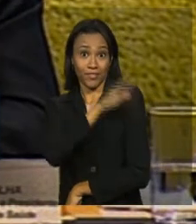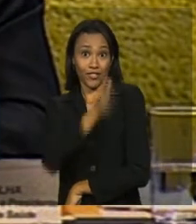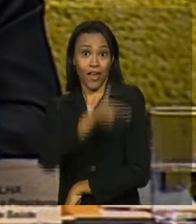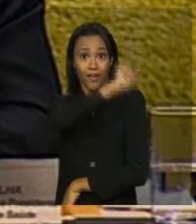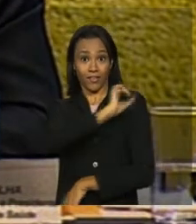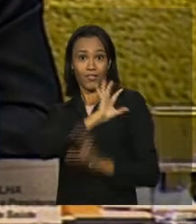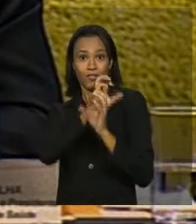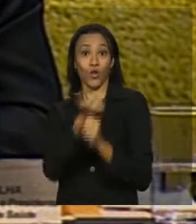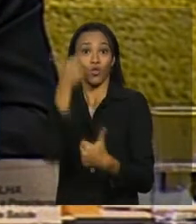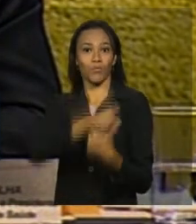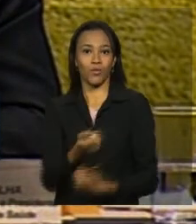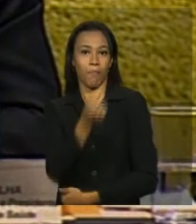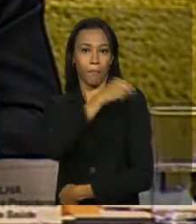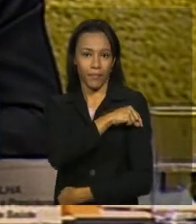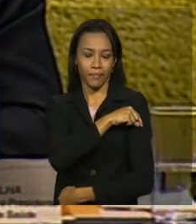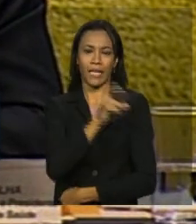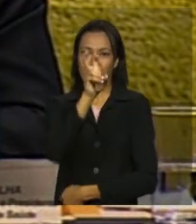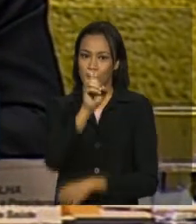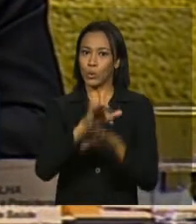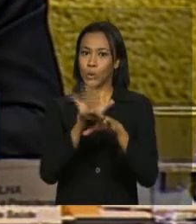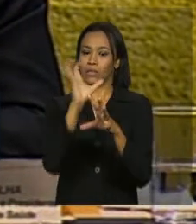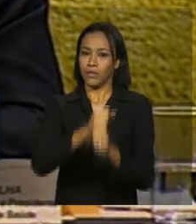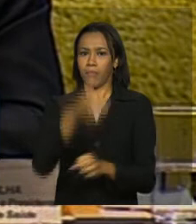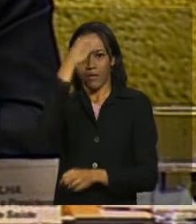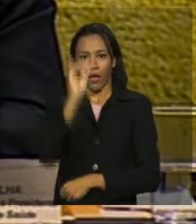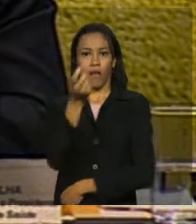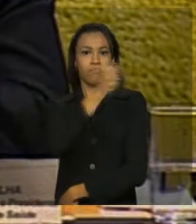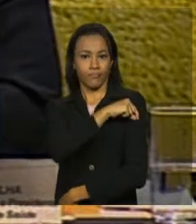já recebi Então isso é essa é a primeira novidade é